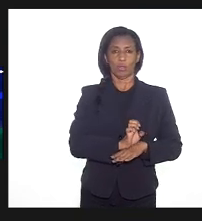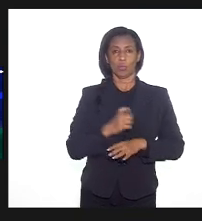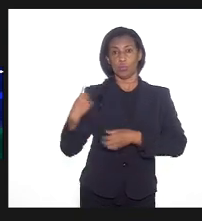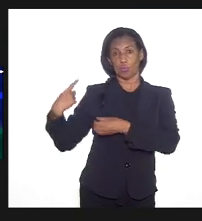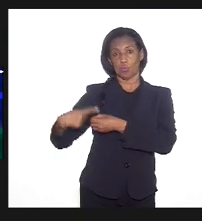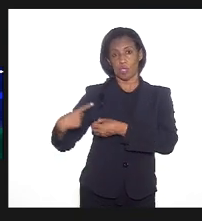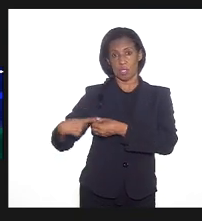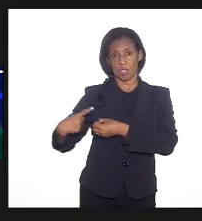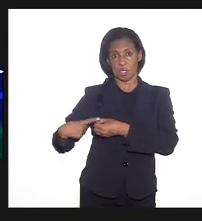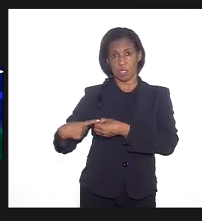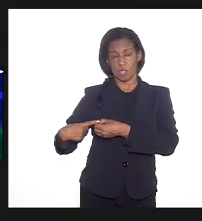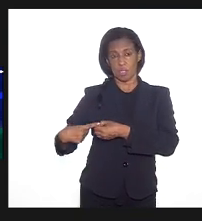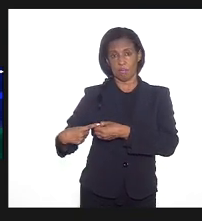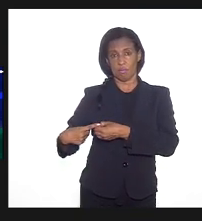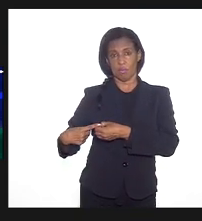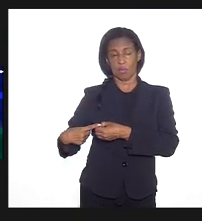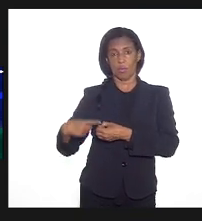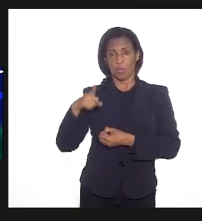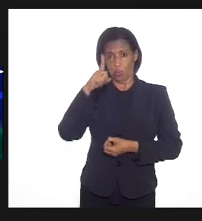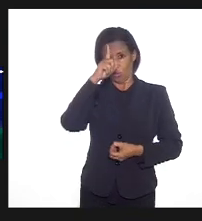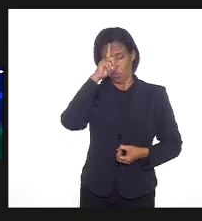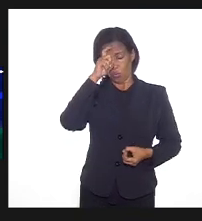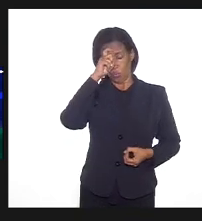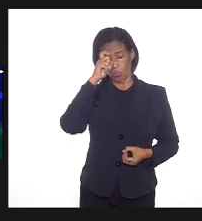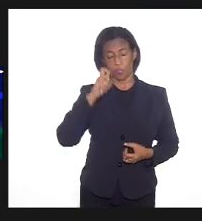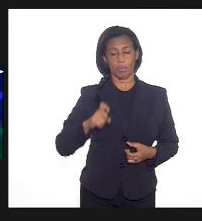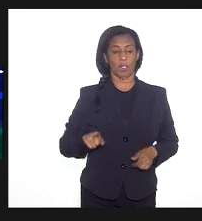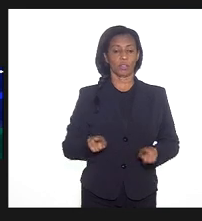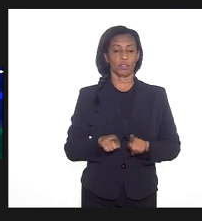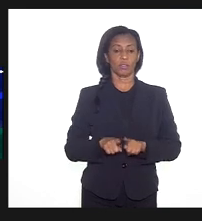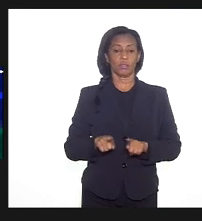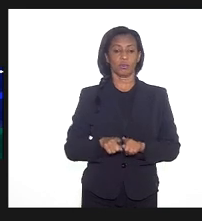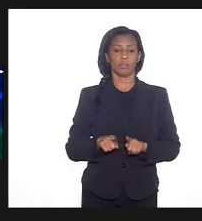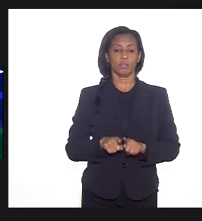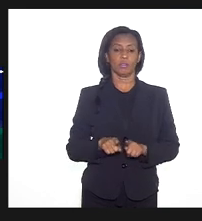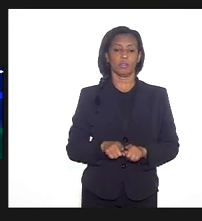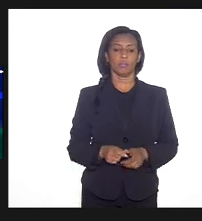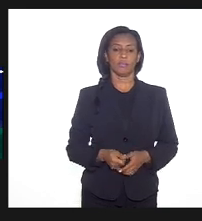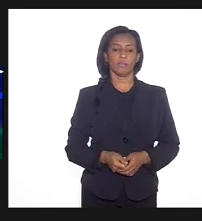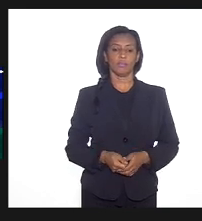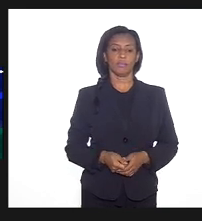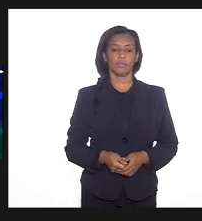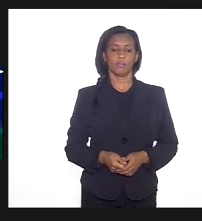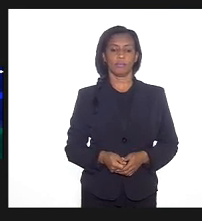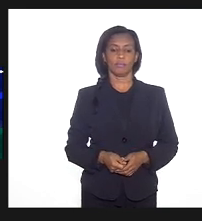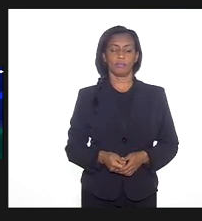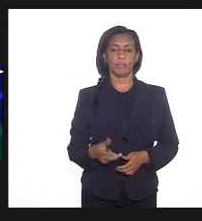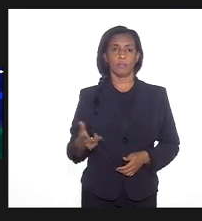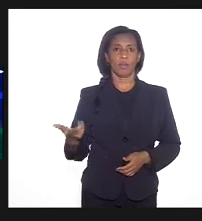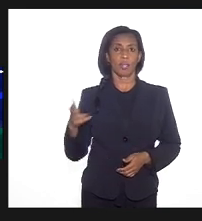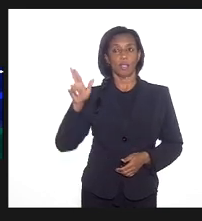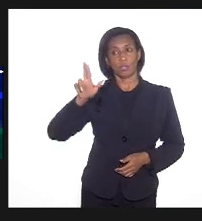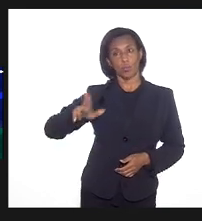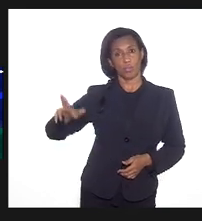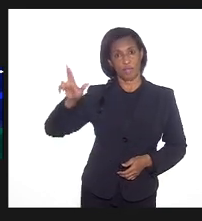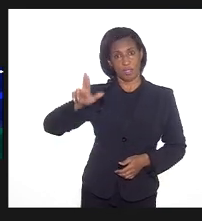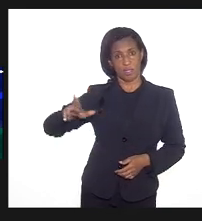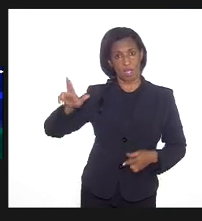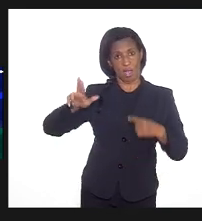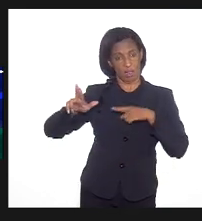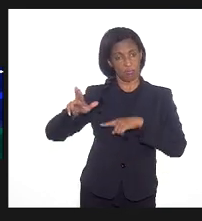municipais os hospitais da rede das universidades